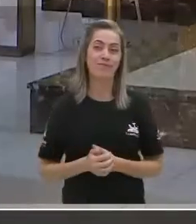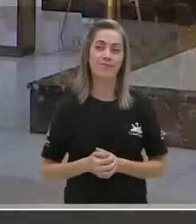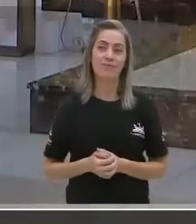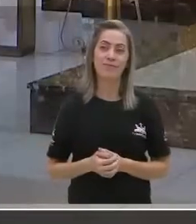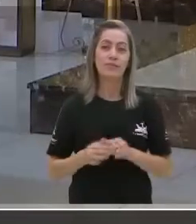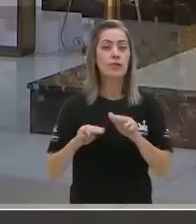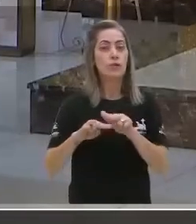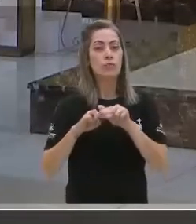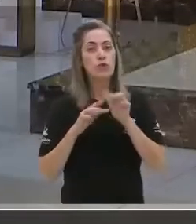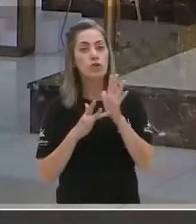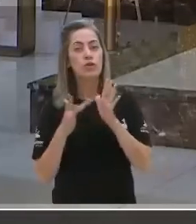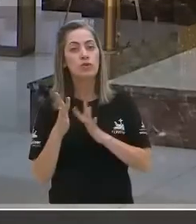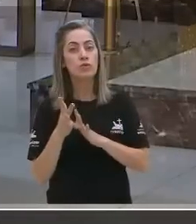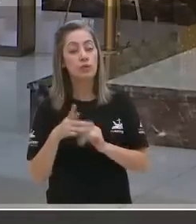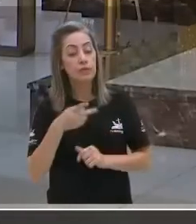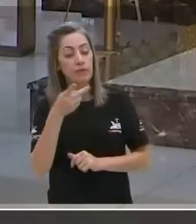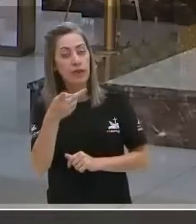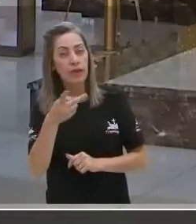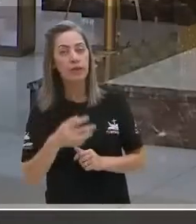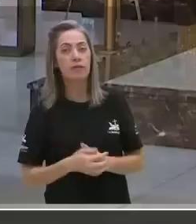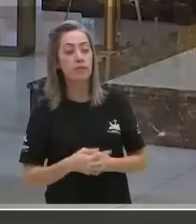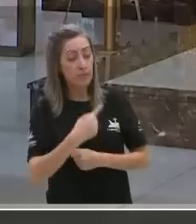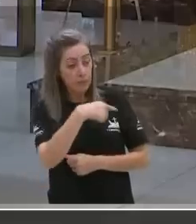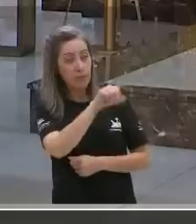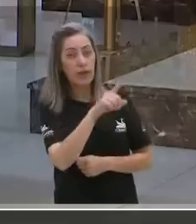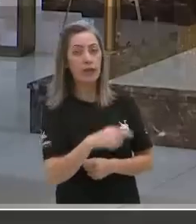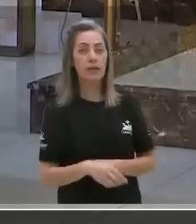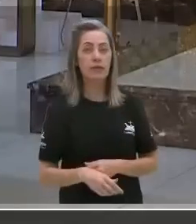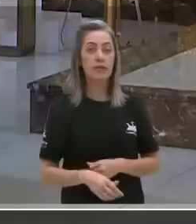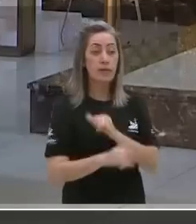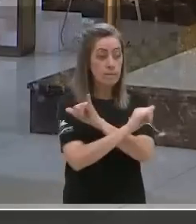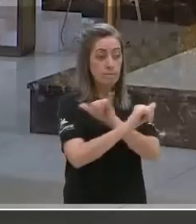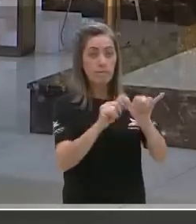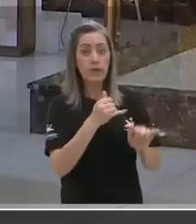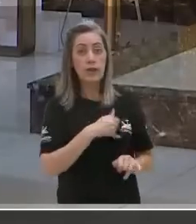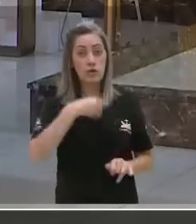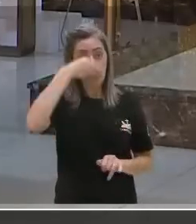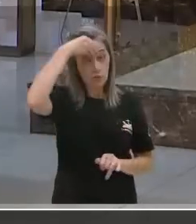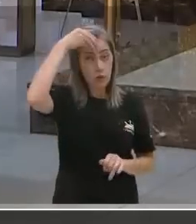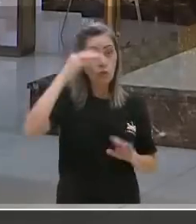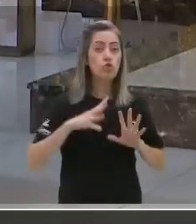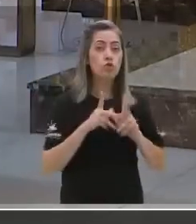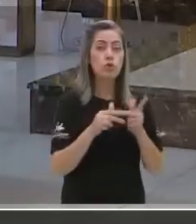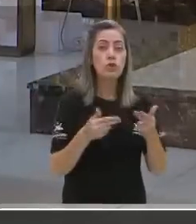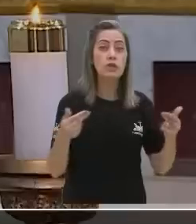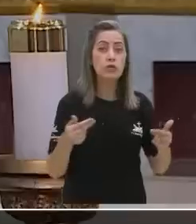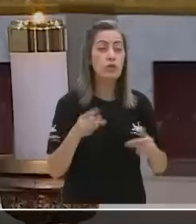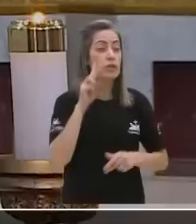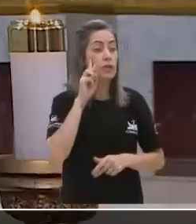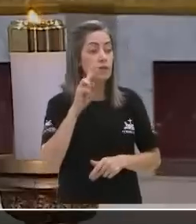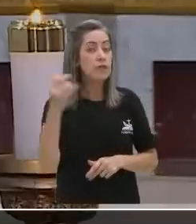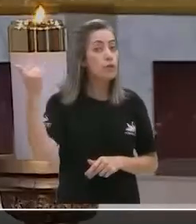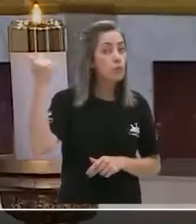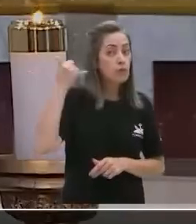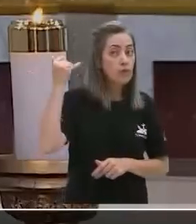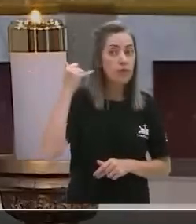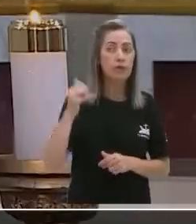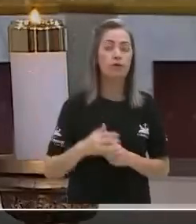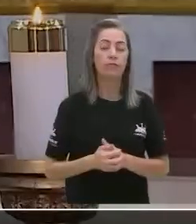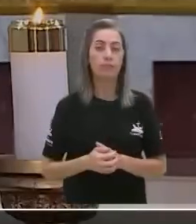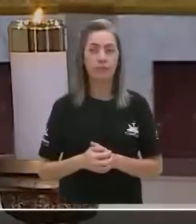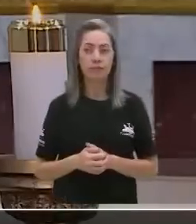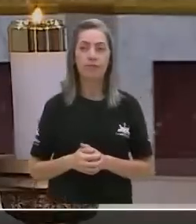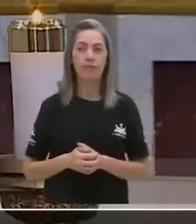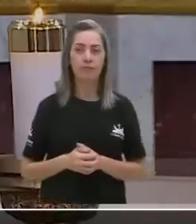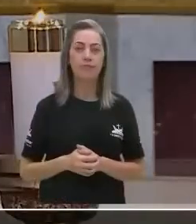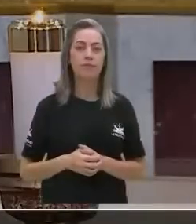Por isso Jesus disse: vai, diga a João o que vocês viram e ouviram, e tomara que